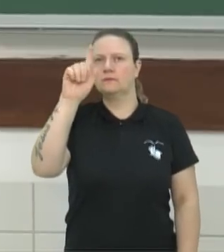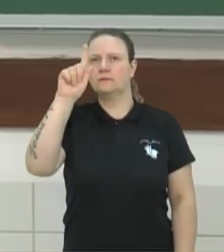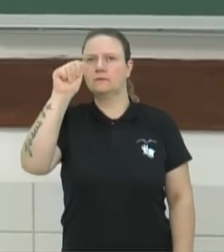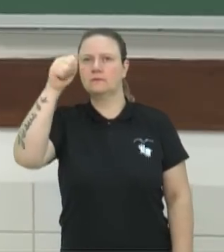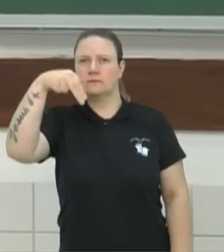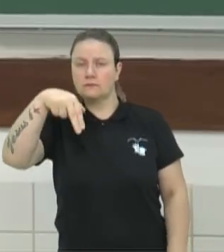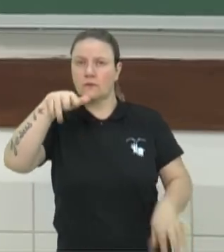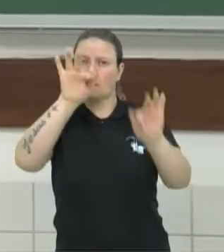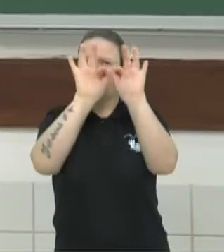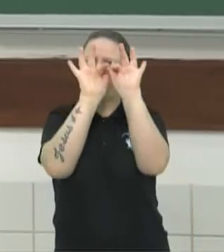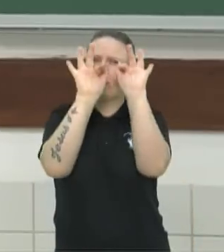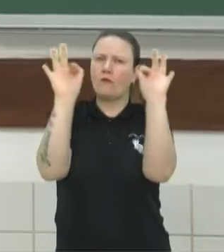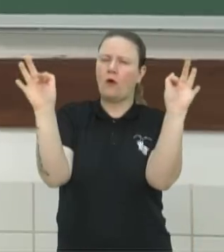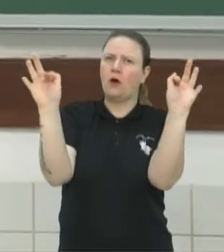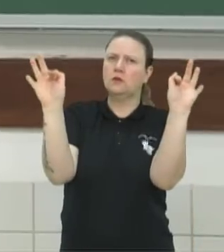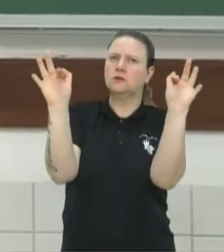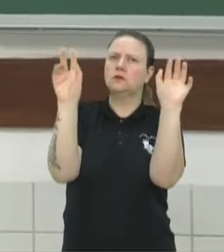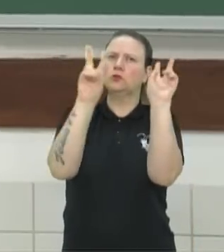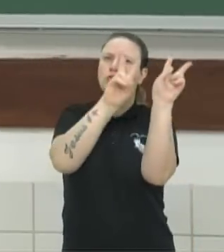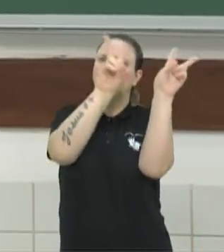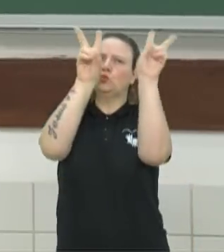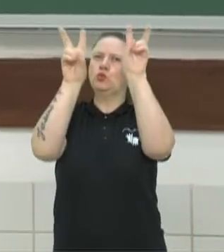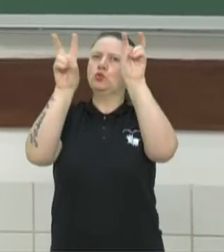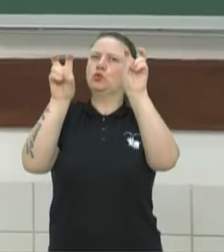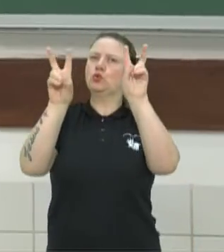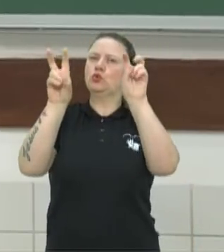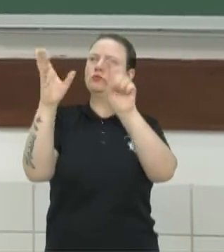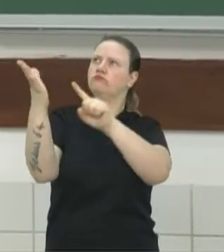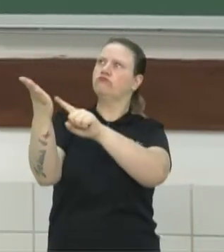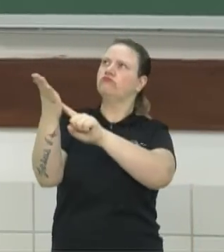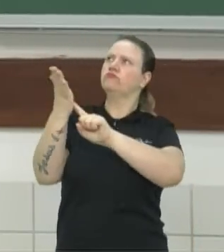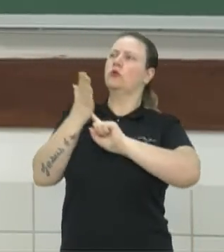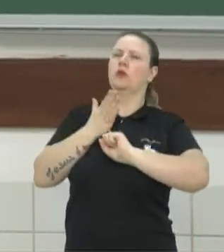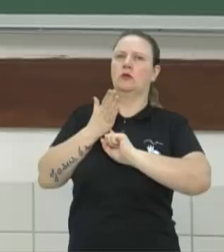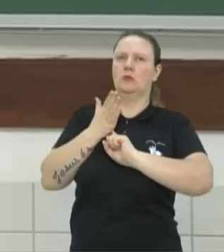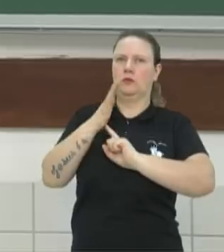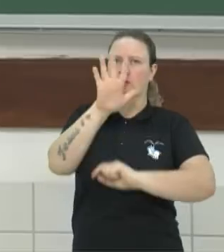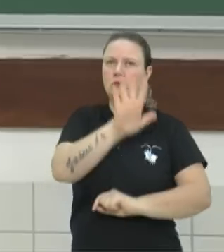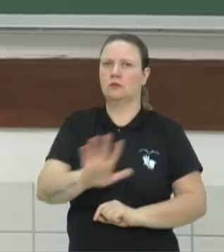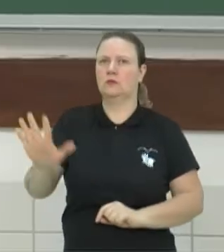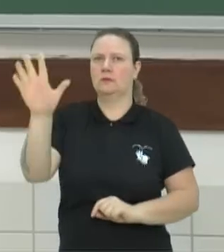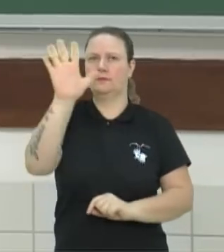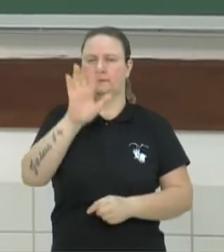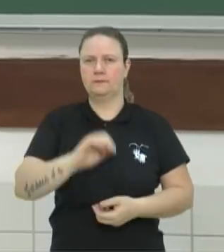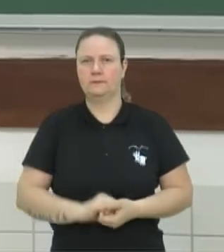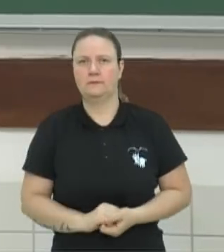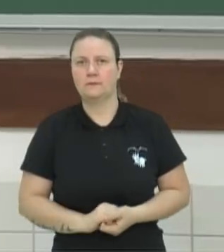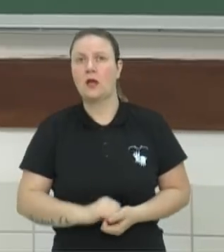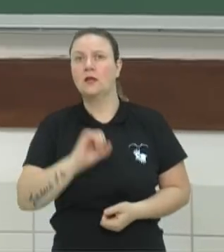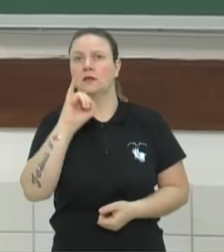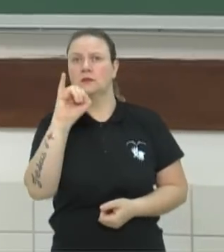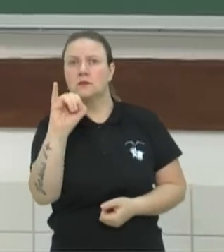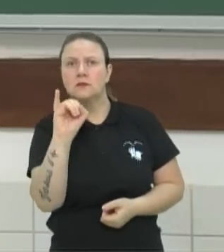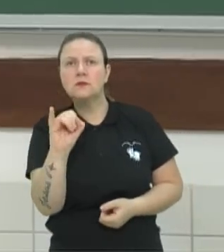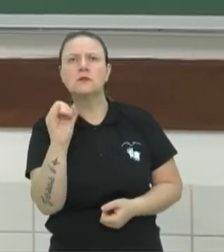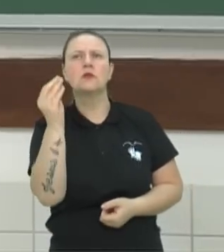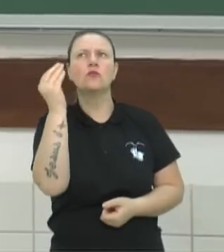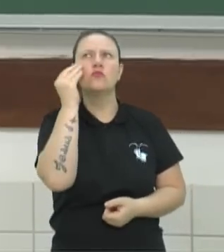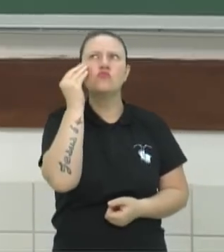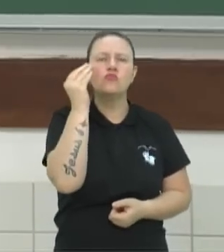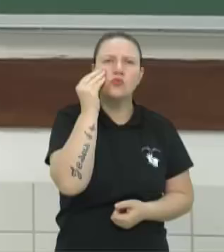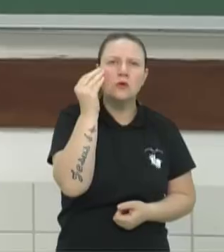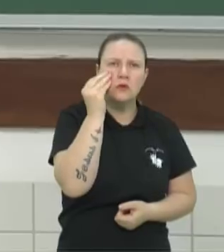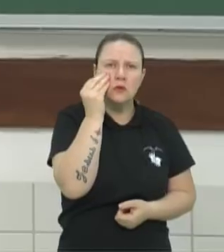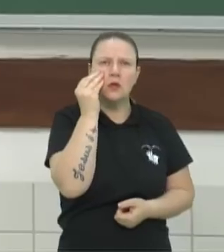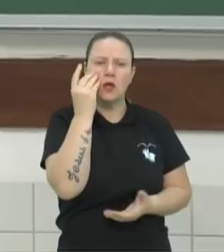campanha, porque é ela que vai dar título àquela campanha, ela que vai mostrar a cara da campanha. Então, se você está pretendendo realizar uma campanha,